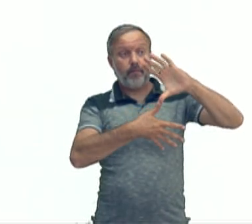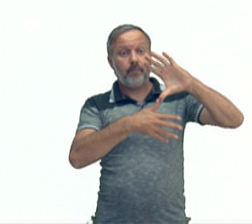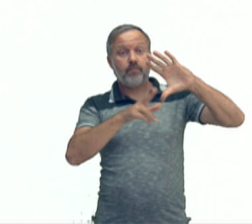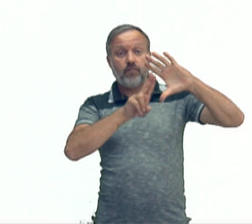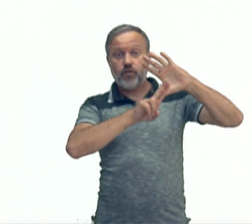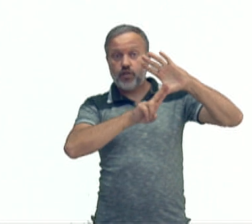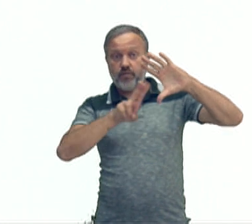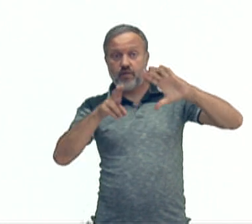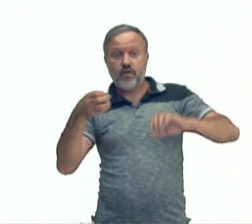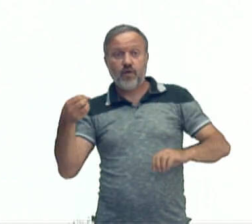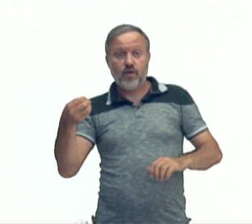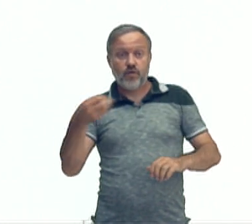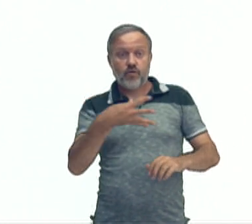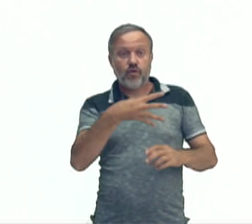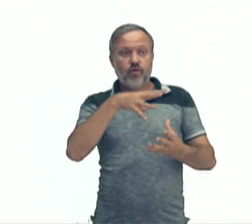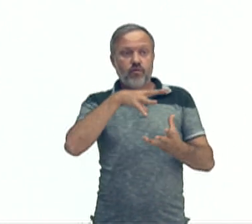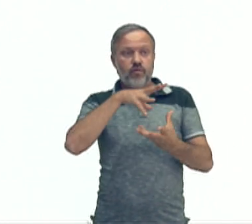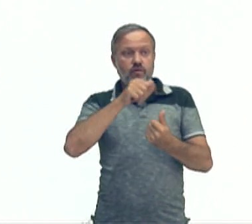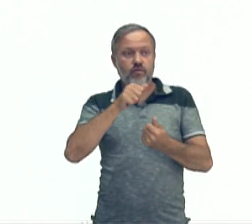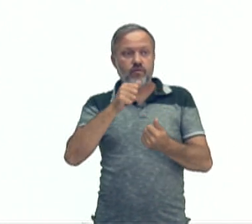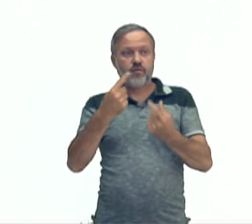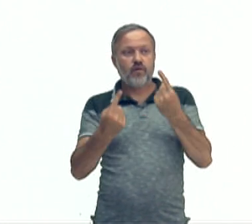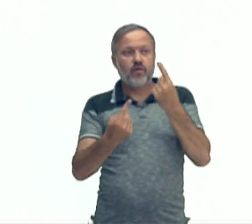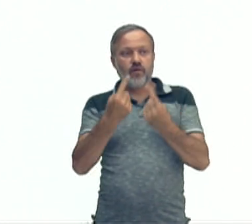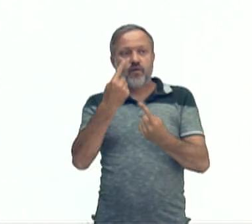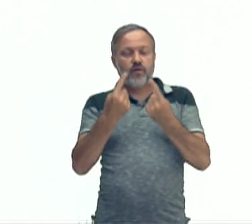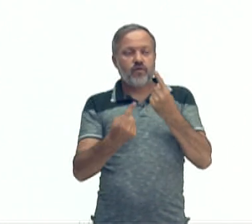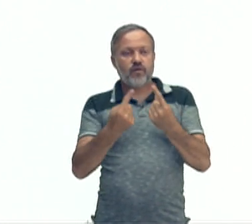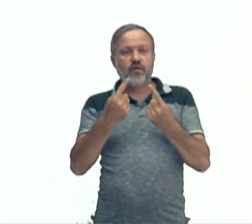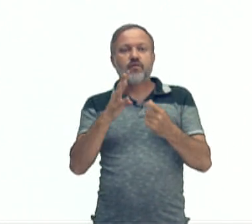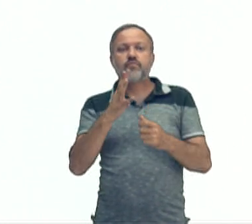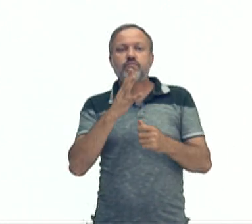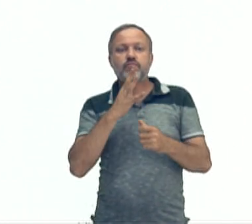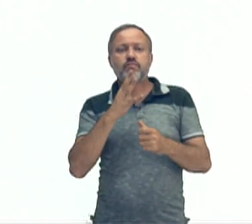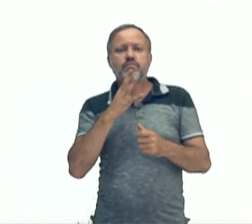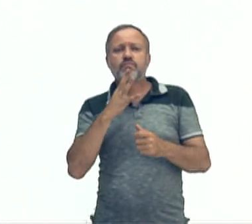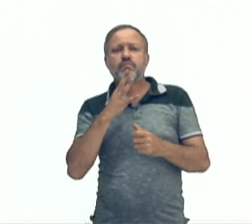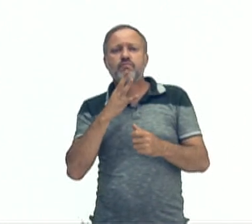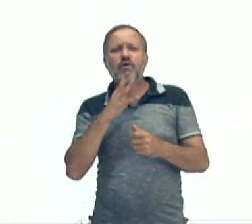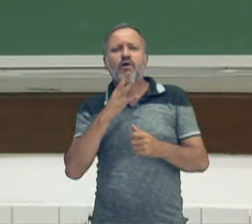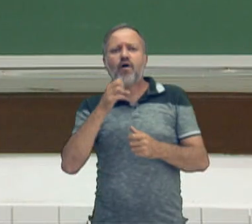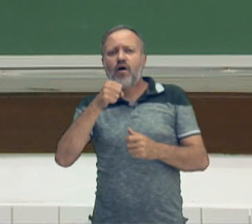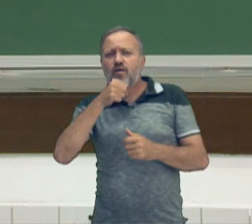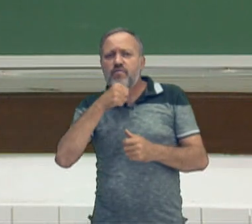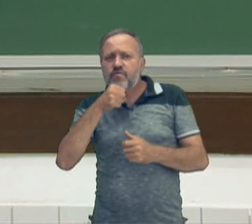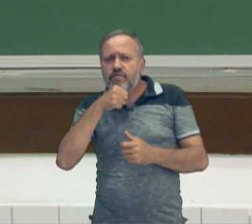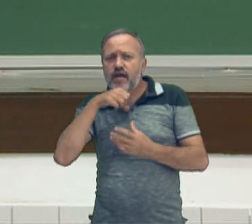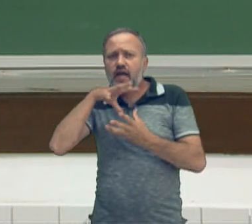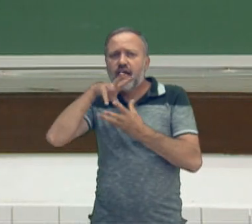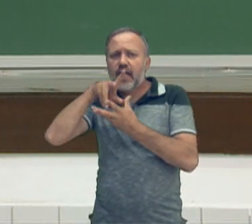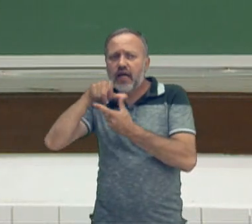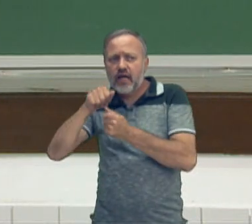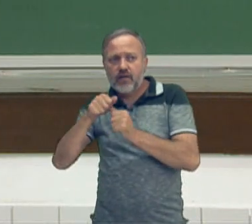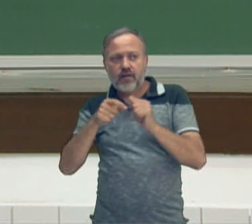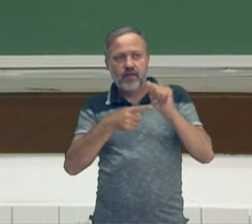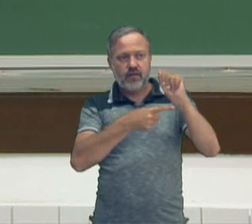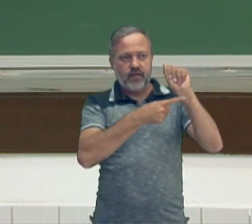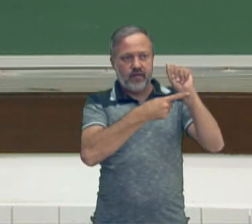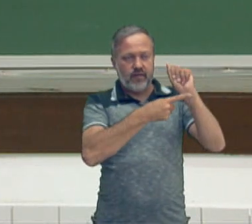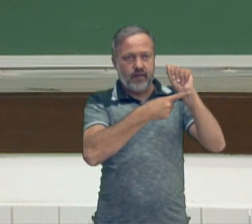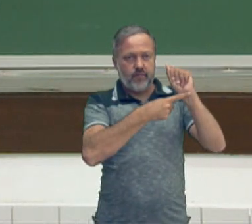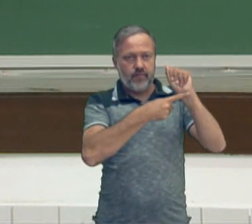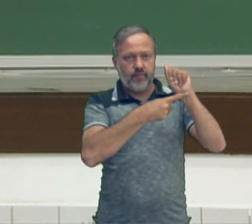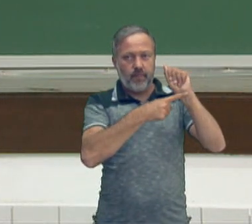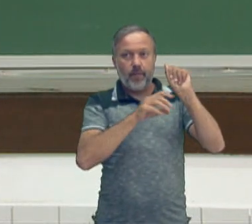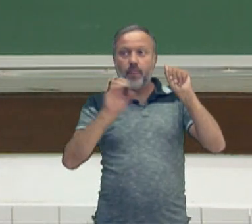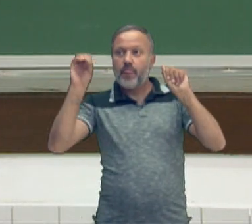chamado de Novo Mundo, qual continente é conhecido como Velho Mundo? Alternativa A,